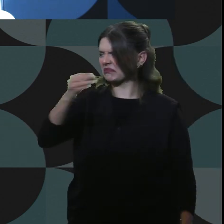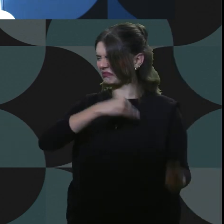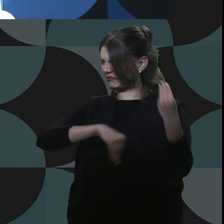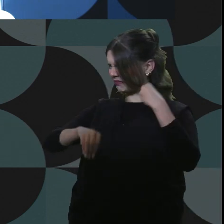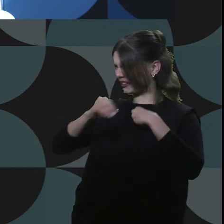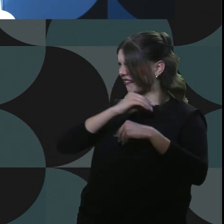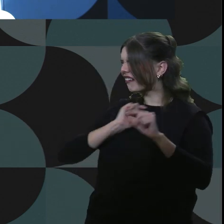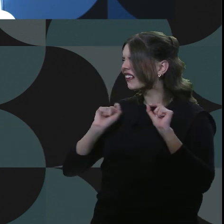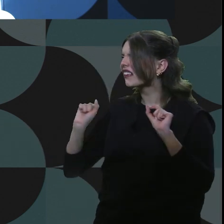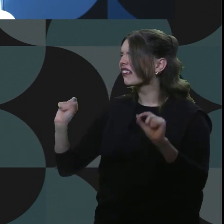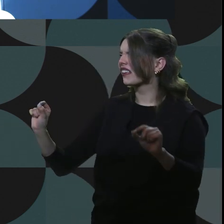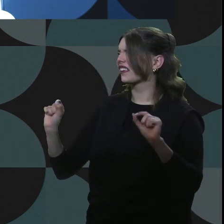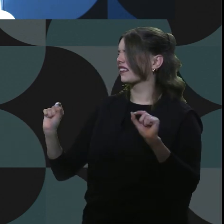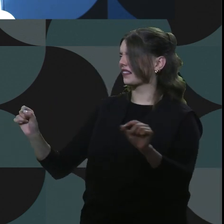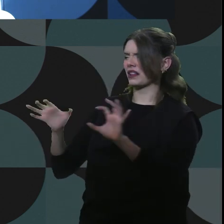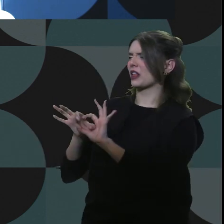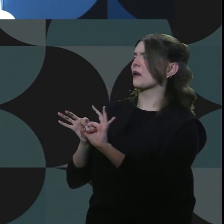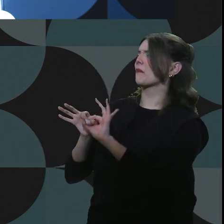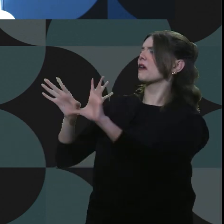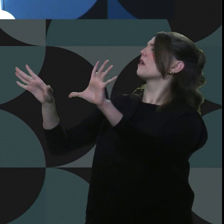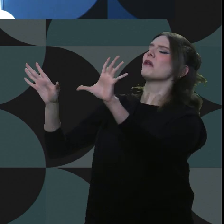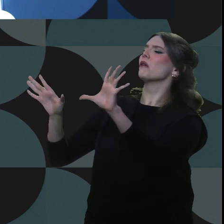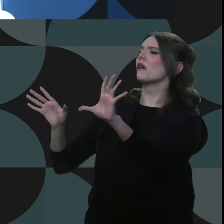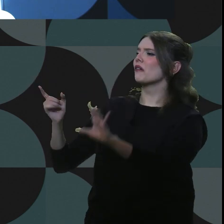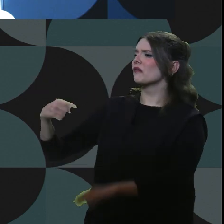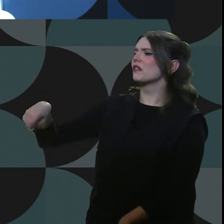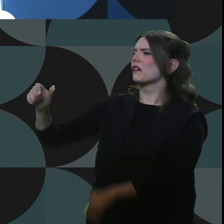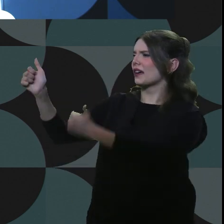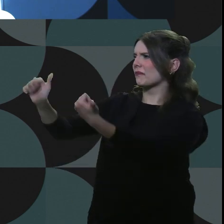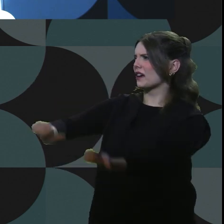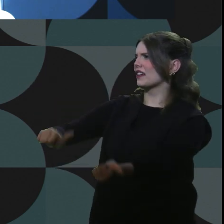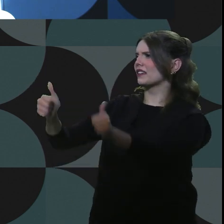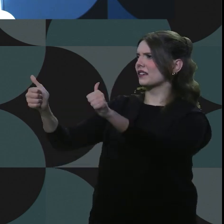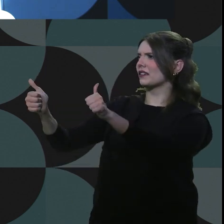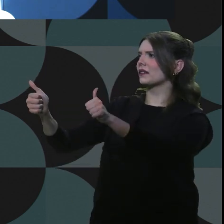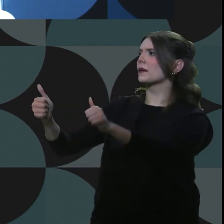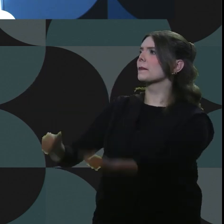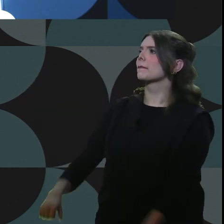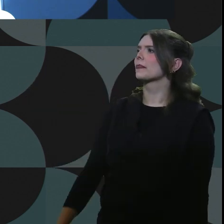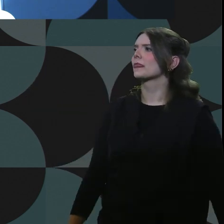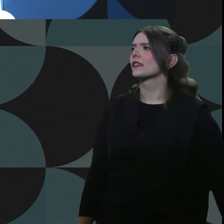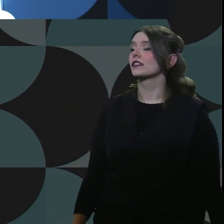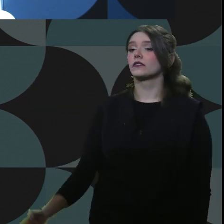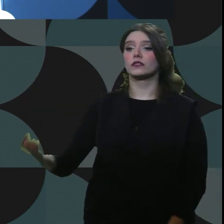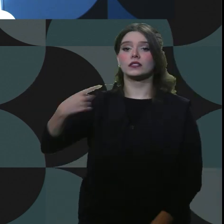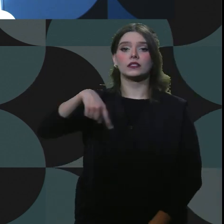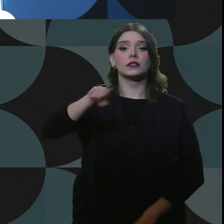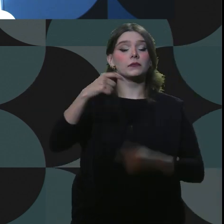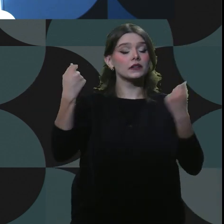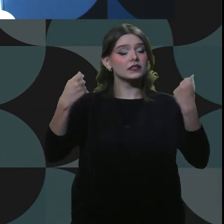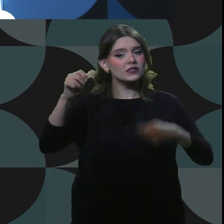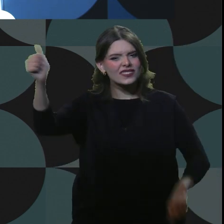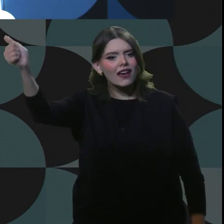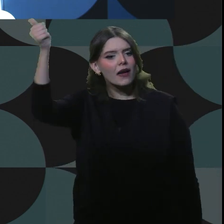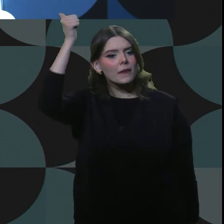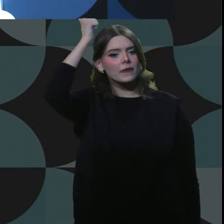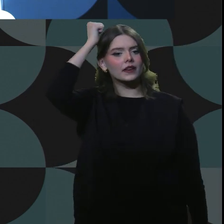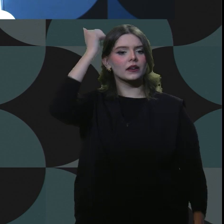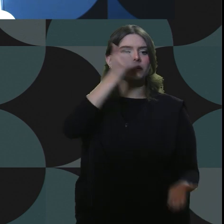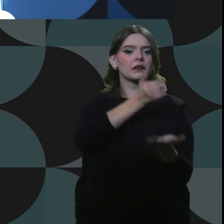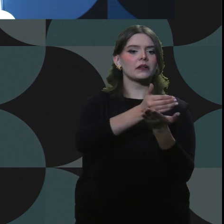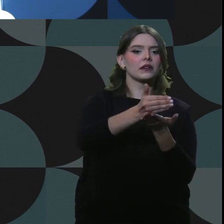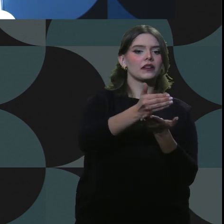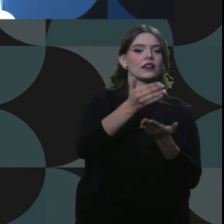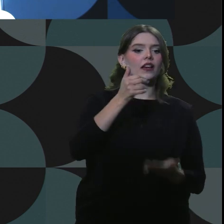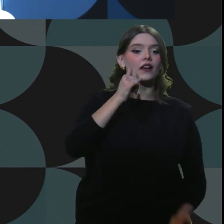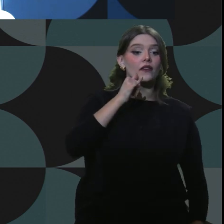quem vos induziu a fugir da ira vindoura? Produzi, pois, frutos dignos de arrependimento. E não comeceis a dizer entre